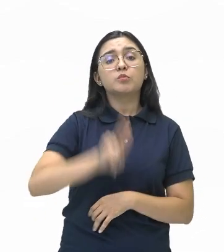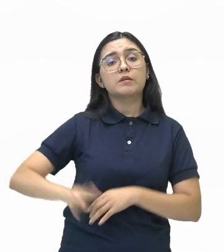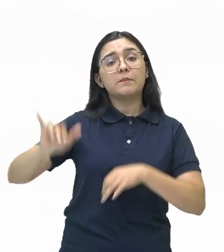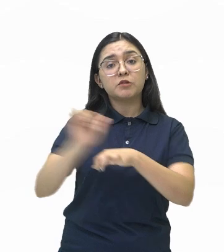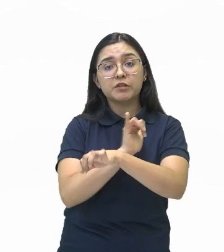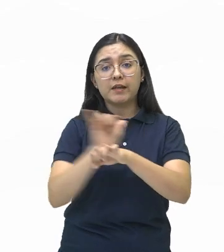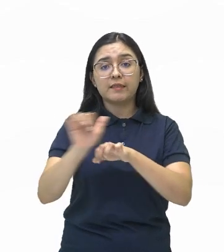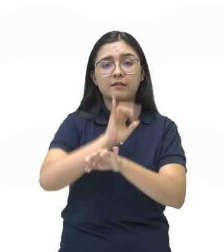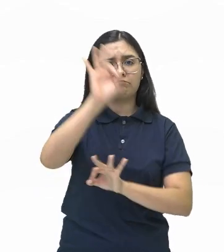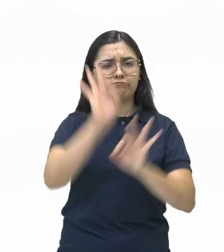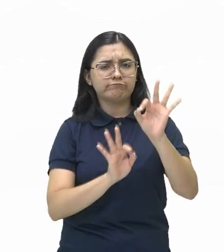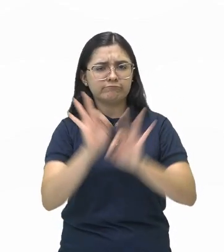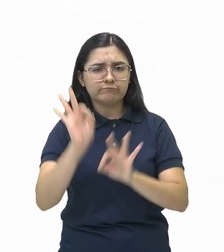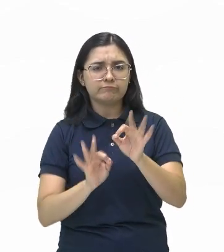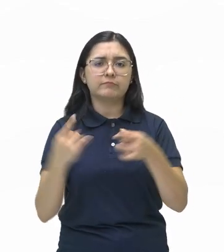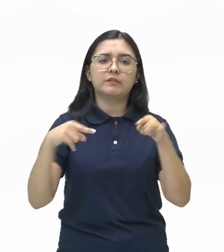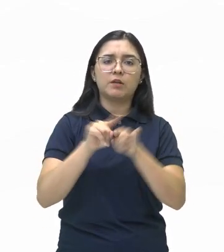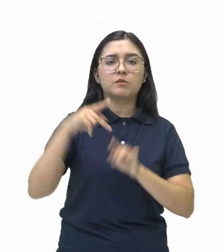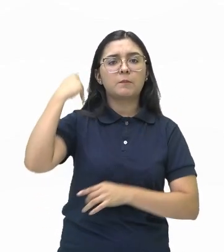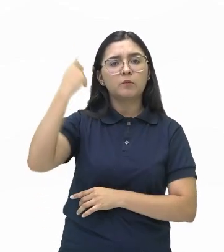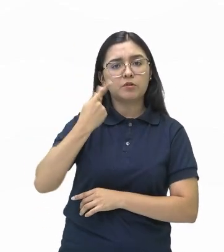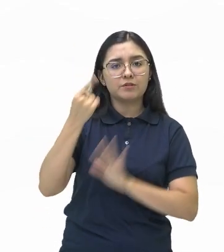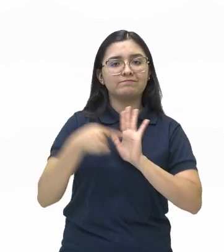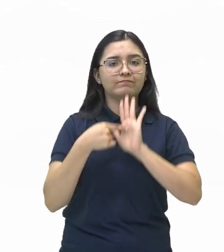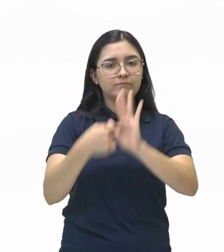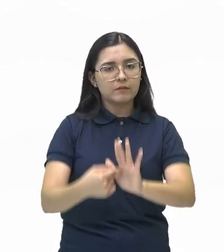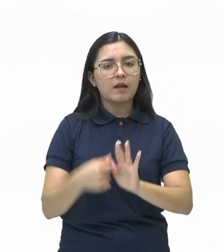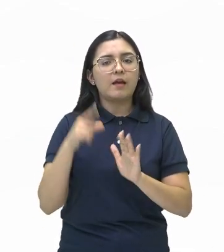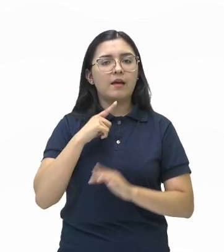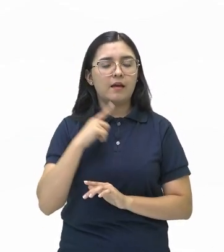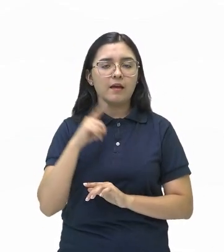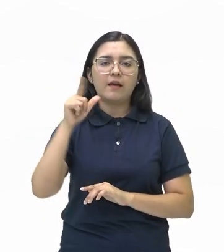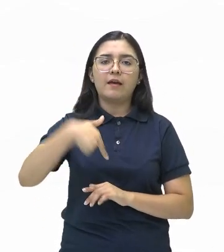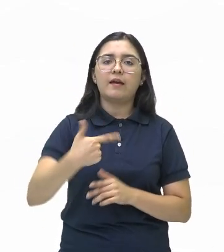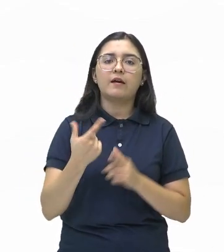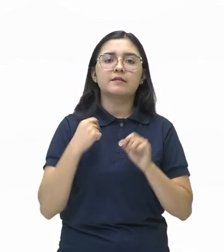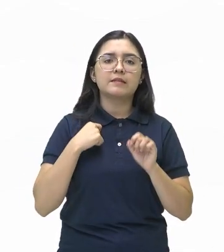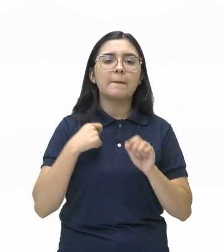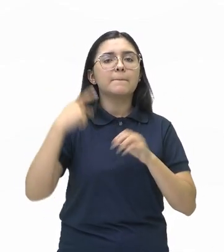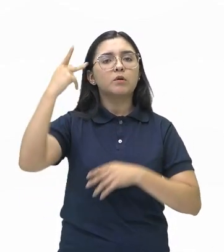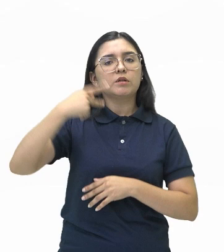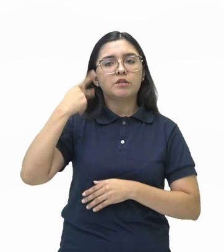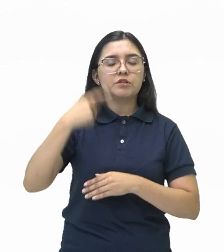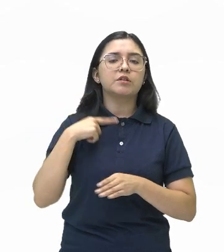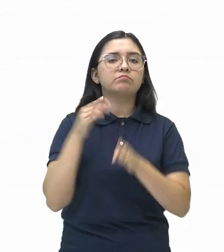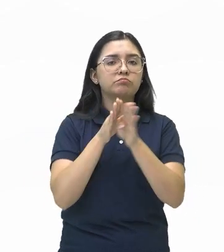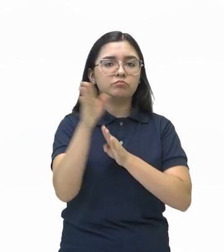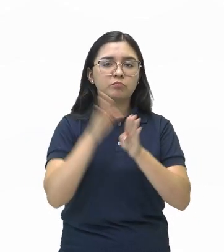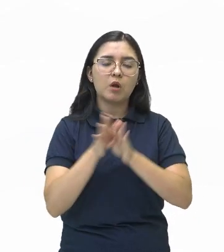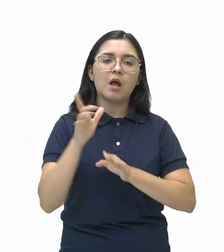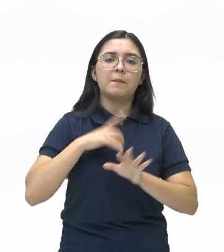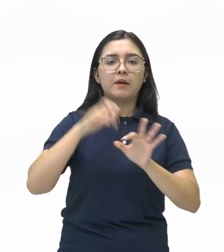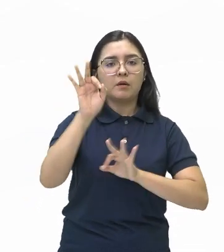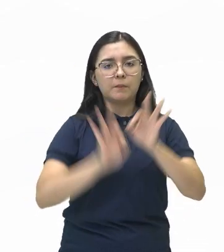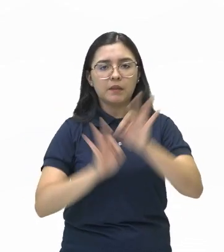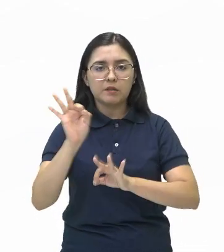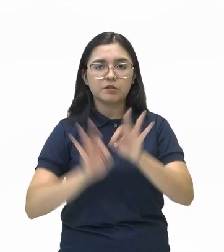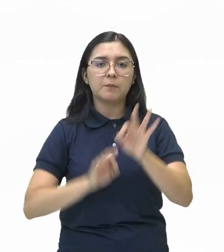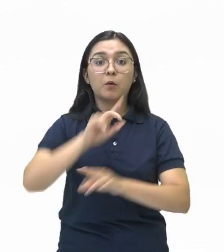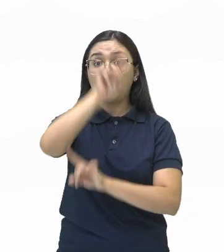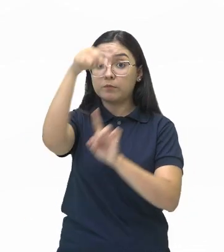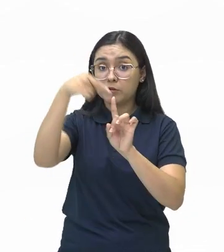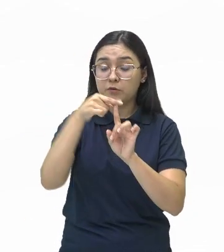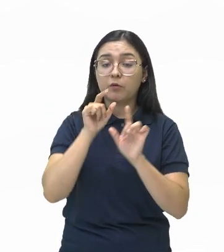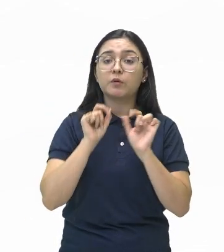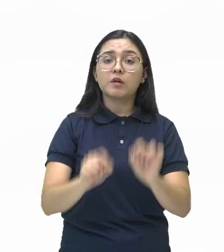de planejamento e essa política traz para nós, ela serve como uma diretriz para planejamentos que